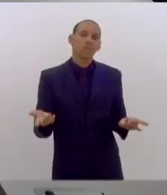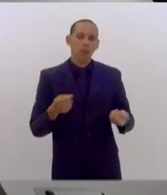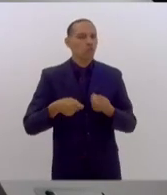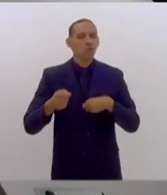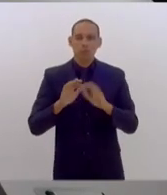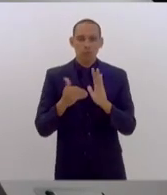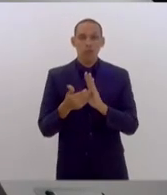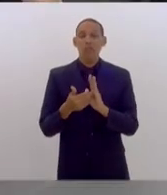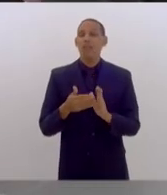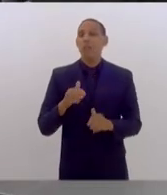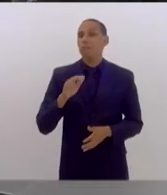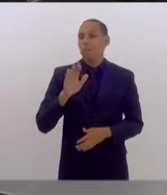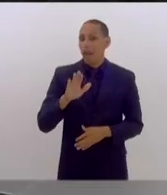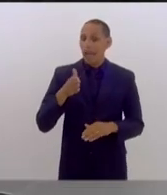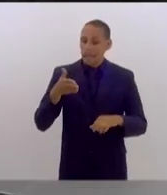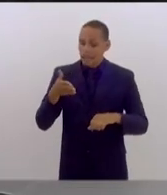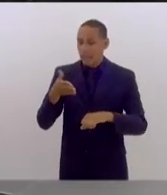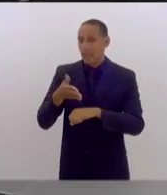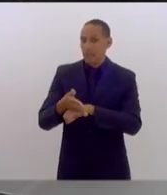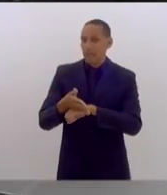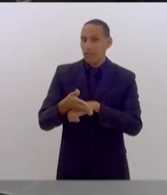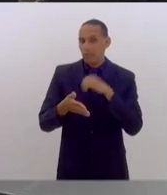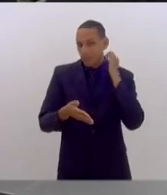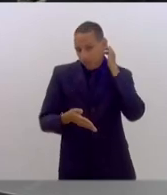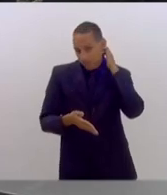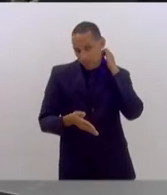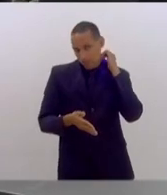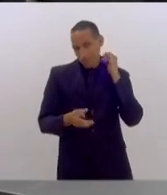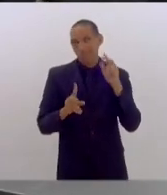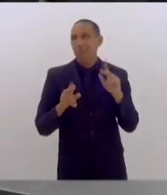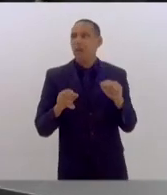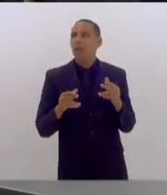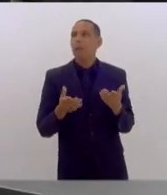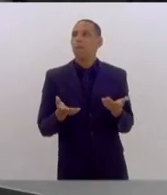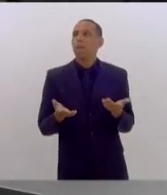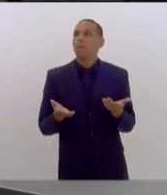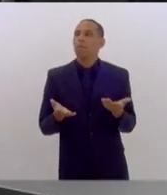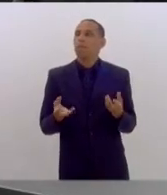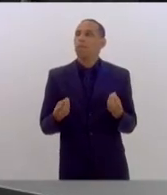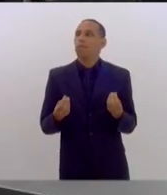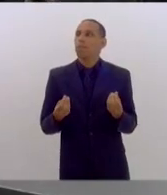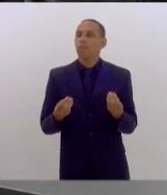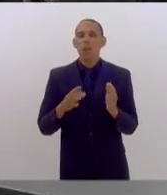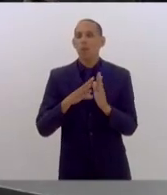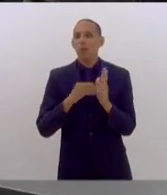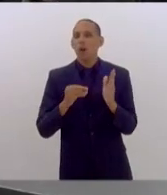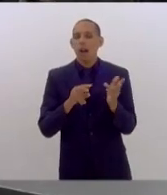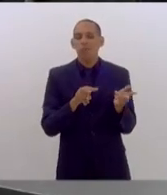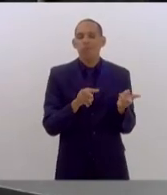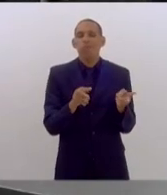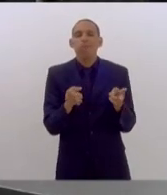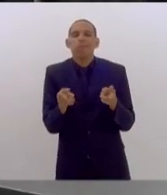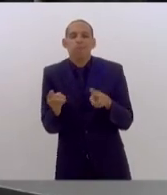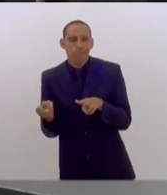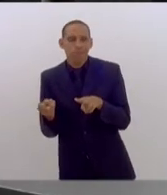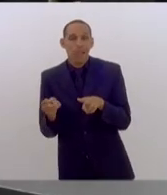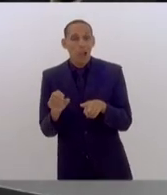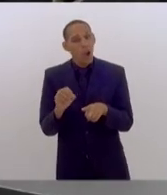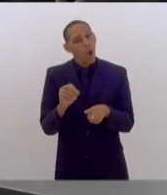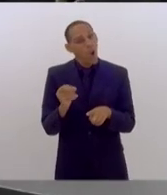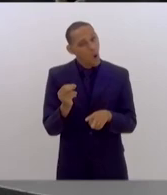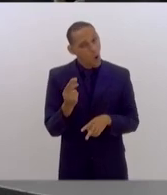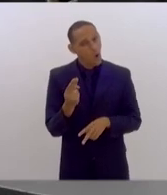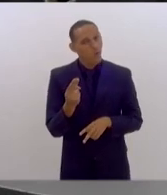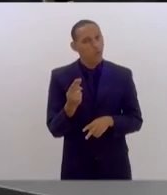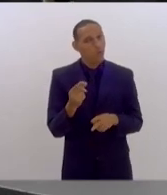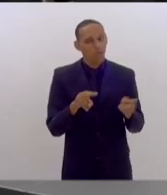administrar tudo mas a intervenção É como fosse um modelo de transmissão olha vai transitar